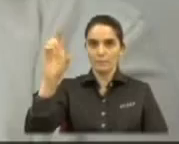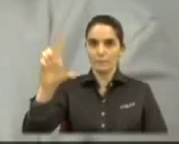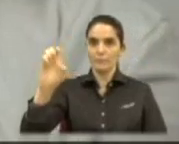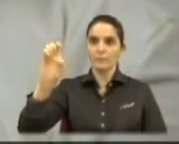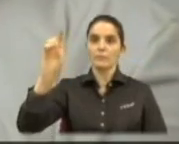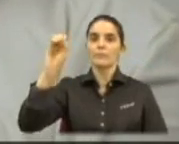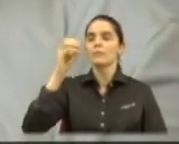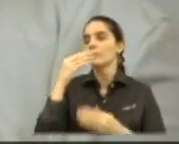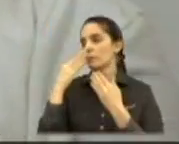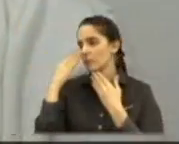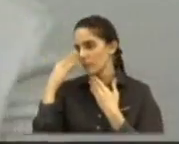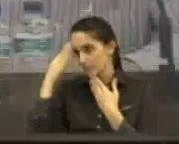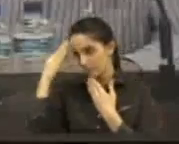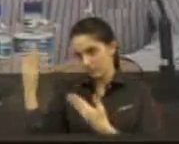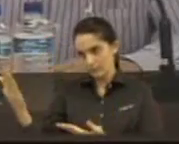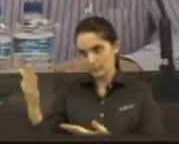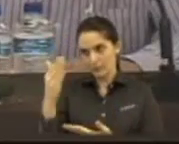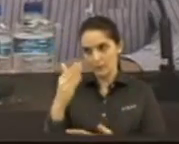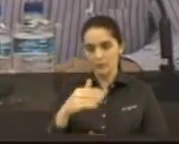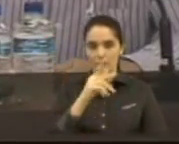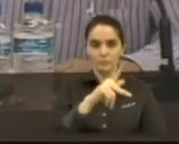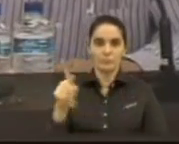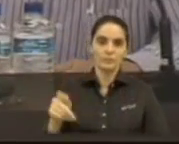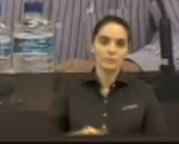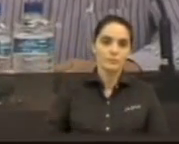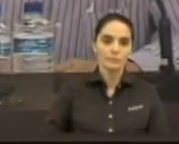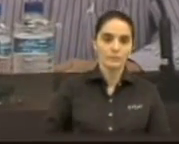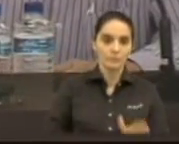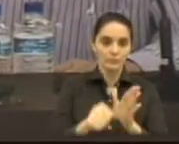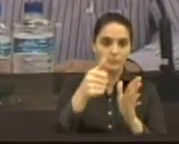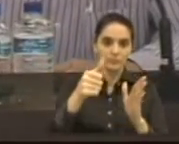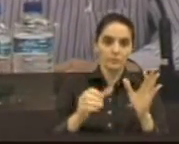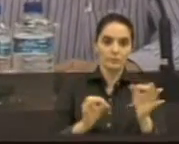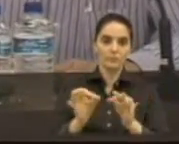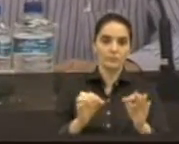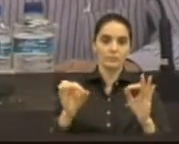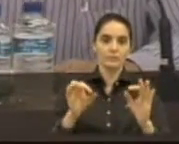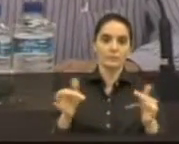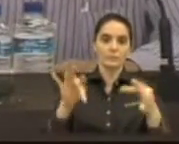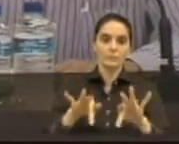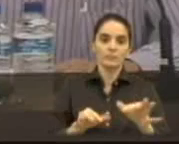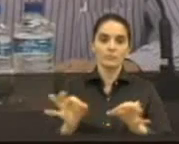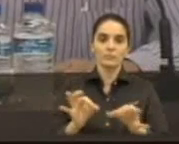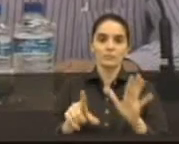pela oportunidade. Item 1 da pauta, redação final ao projeto de lei número